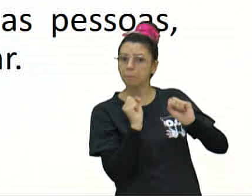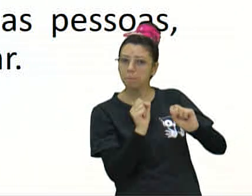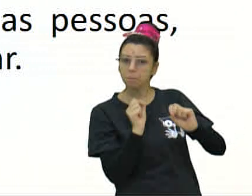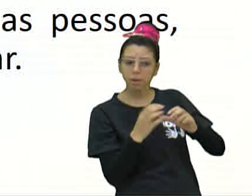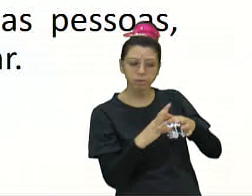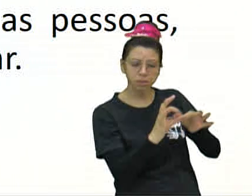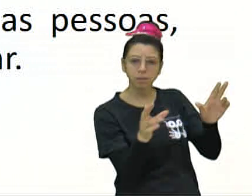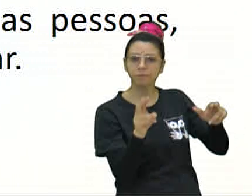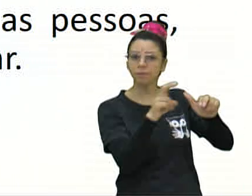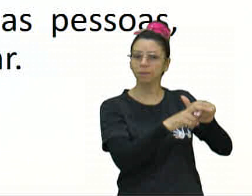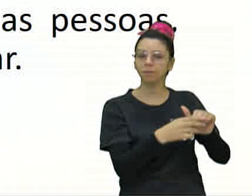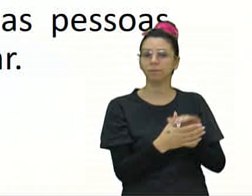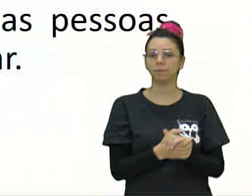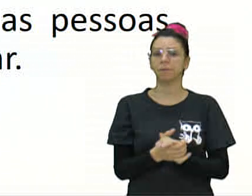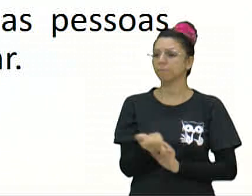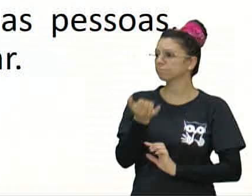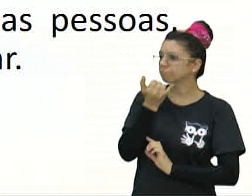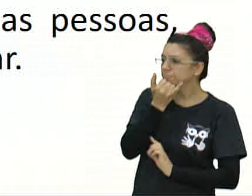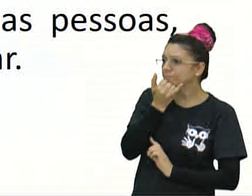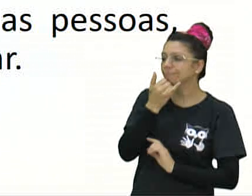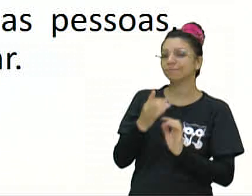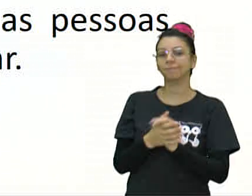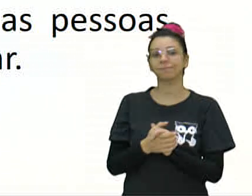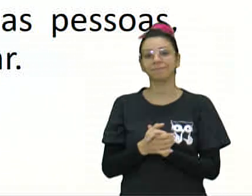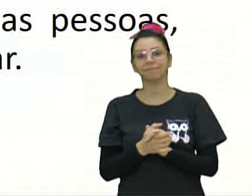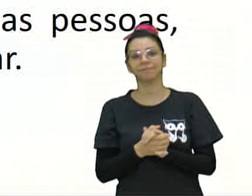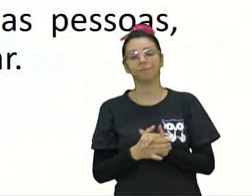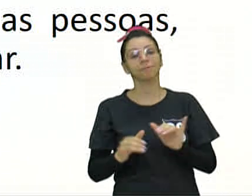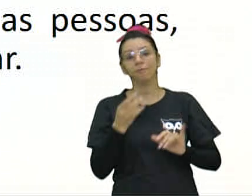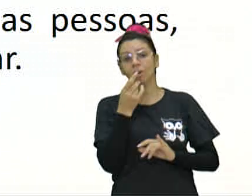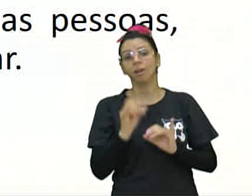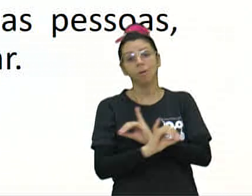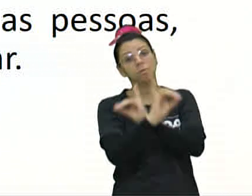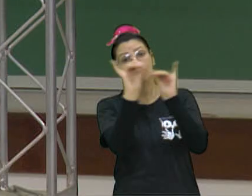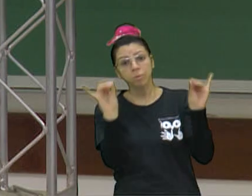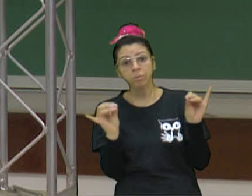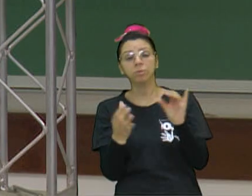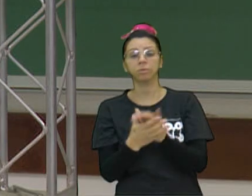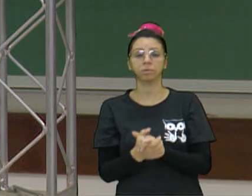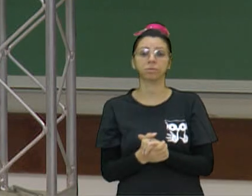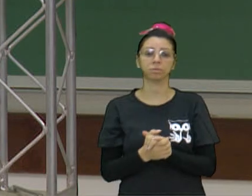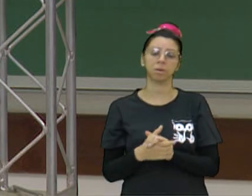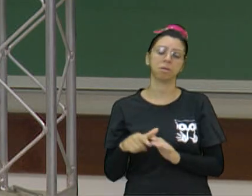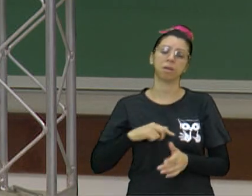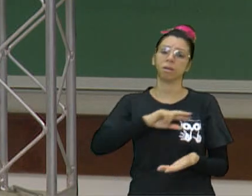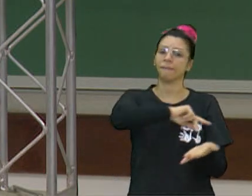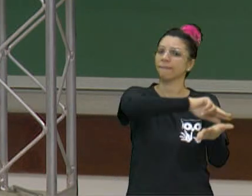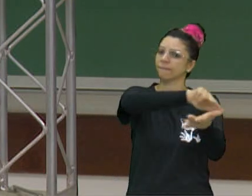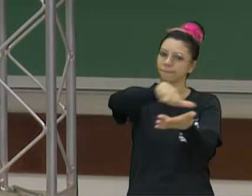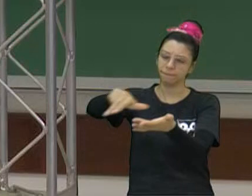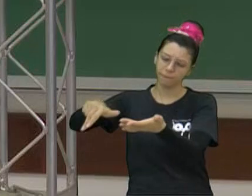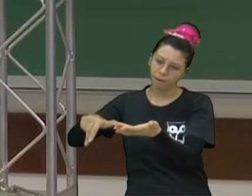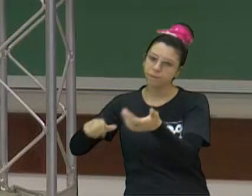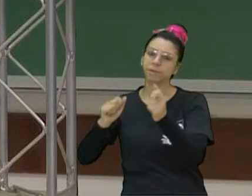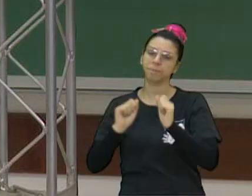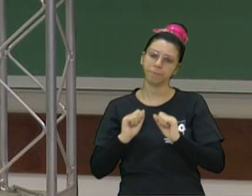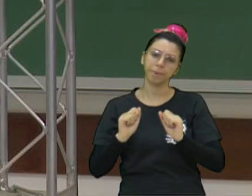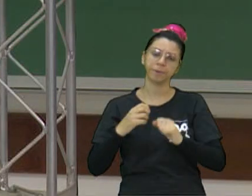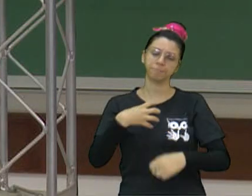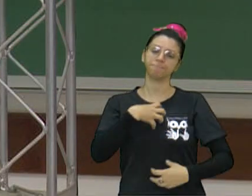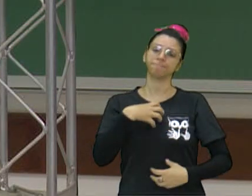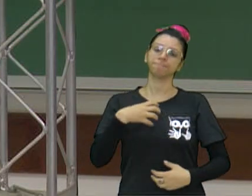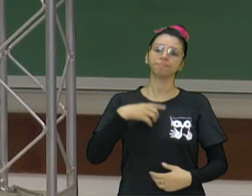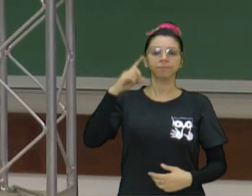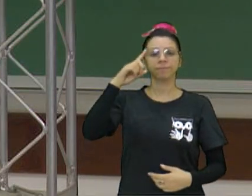com as pessoas, pedir desculpas, cumprimentar. Então são várias atitudes que a gente pode estar realizando no dia a dia que nos remetem